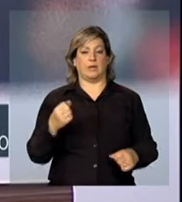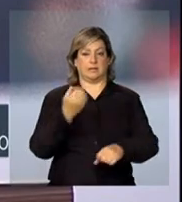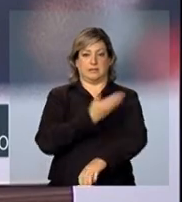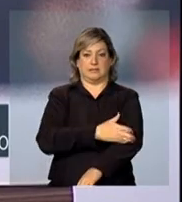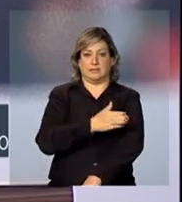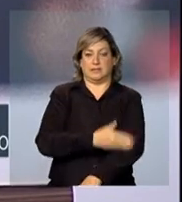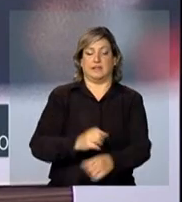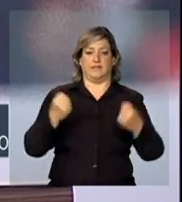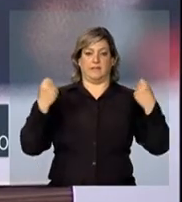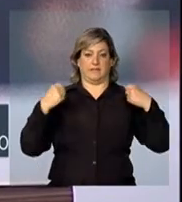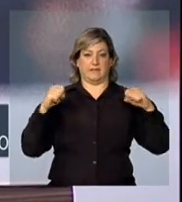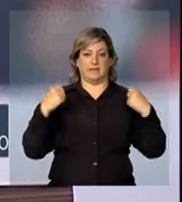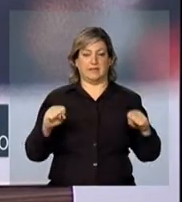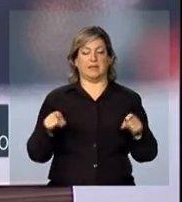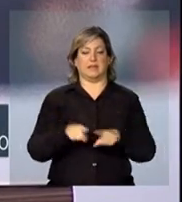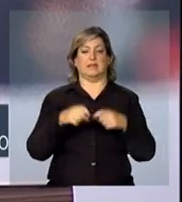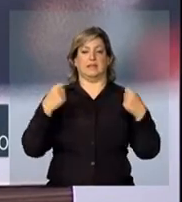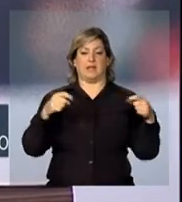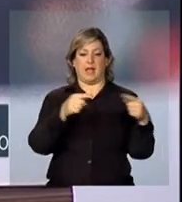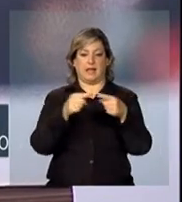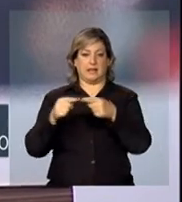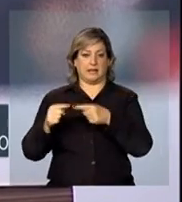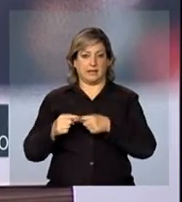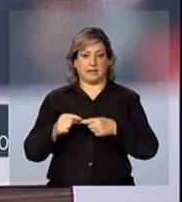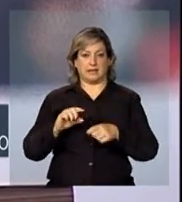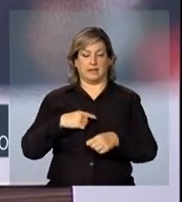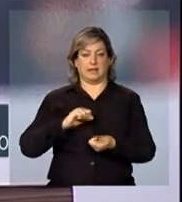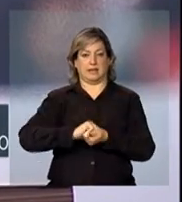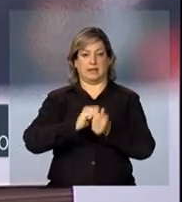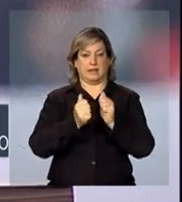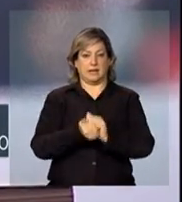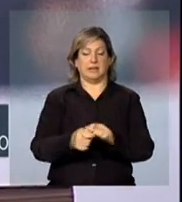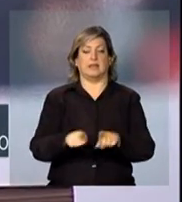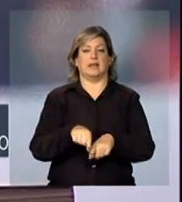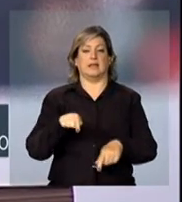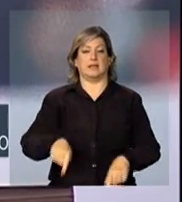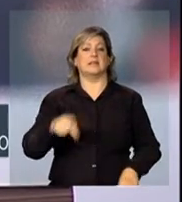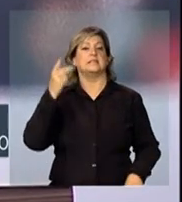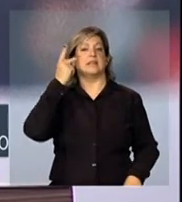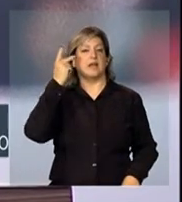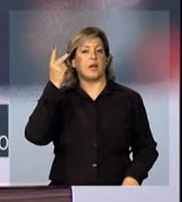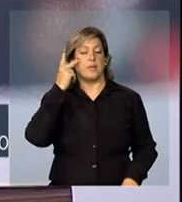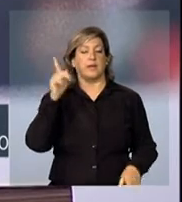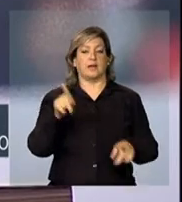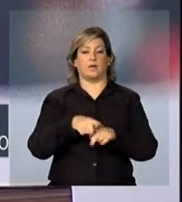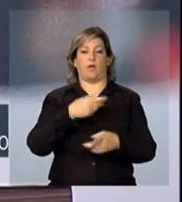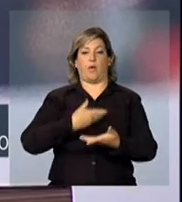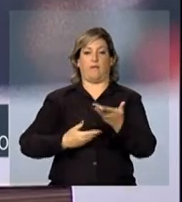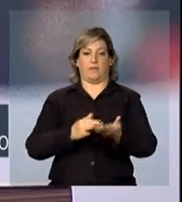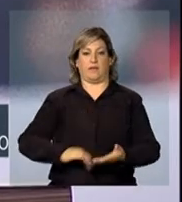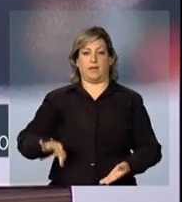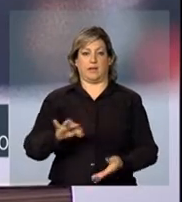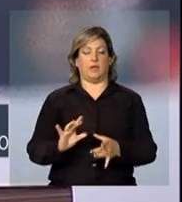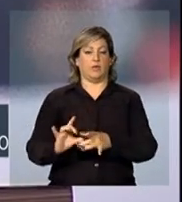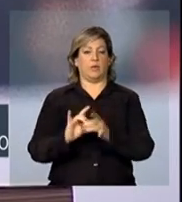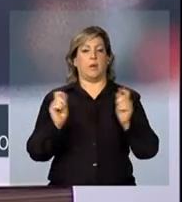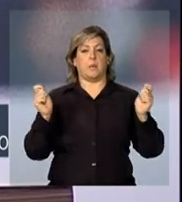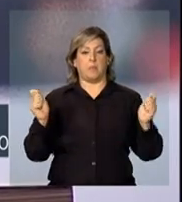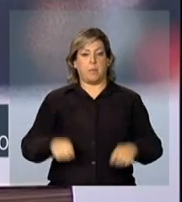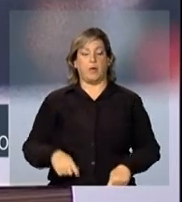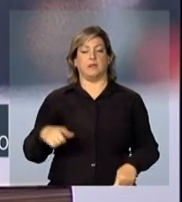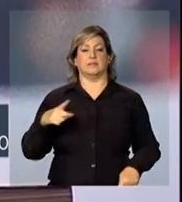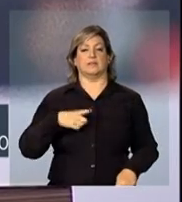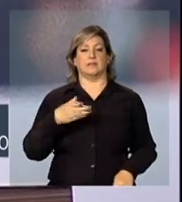atividade física e do esporte adaptado à disposição do governo Estado de São Paulo da União para que a gente possa sair